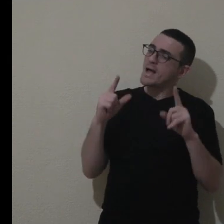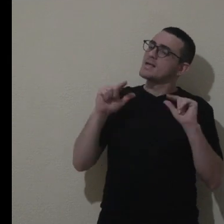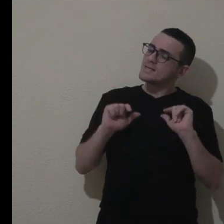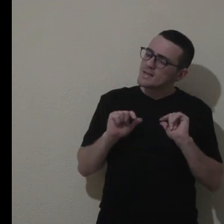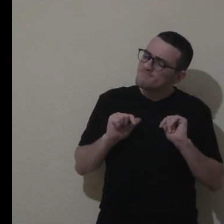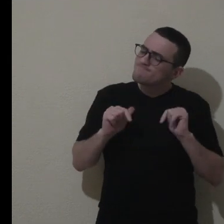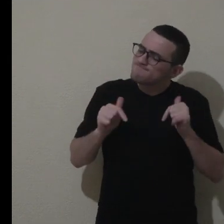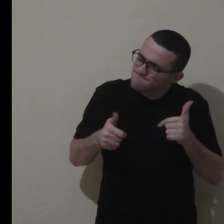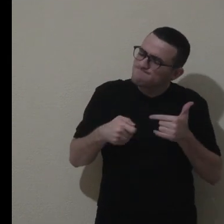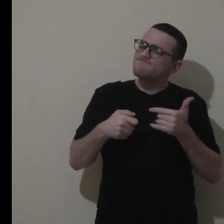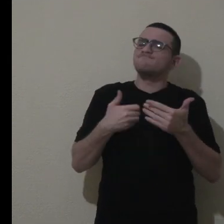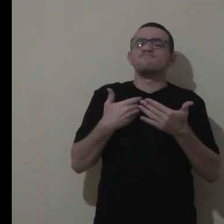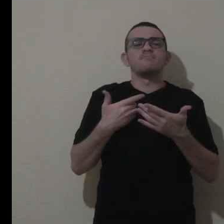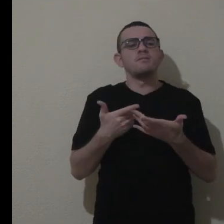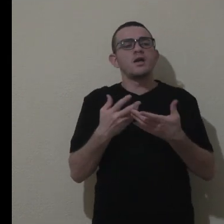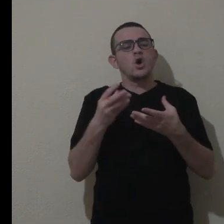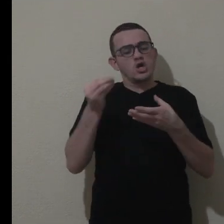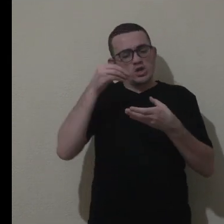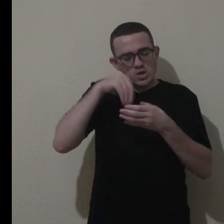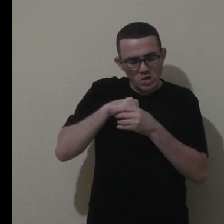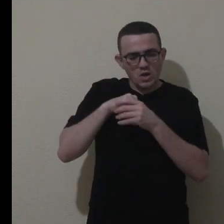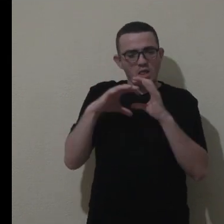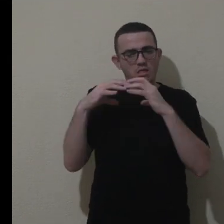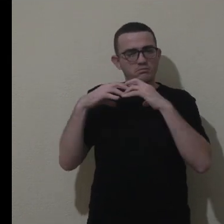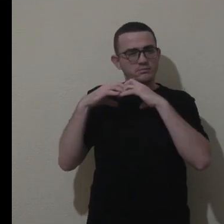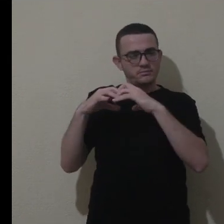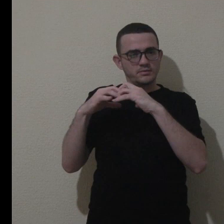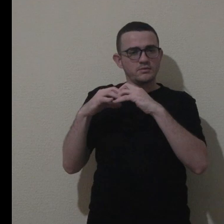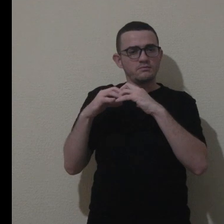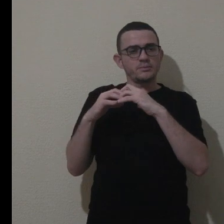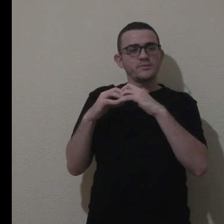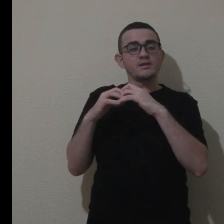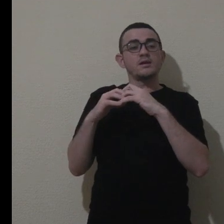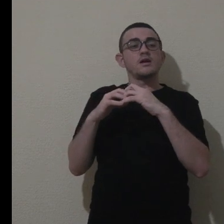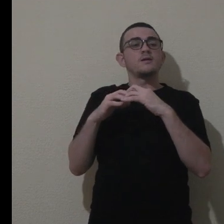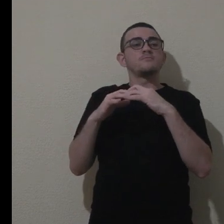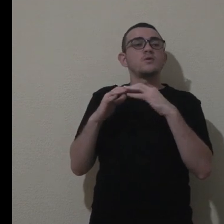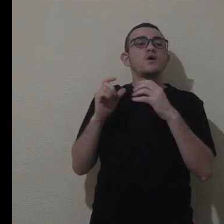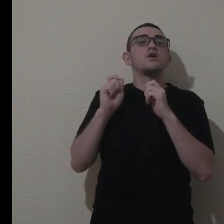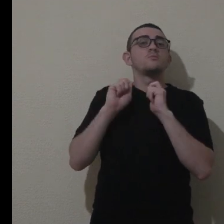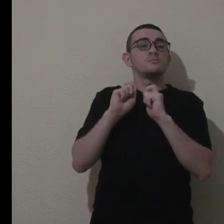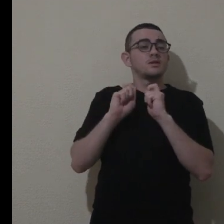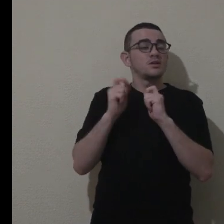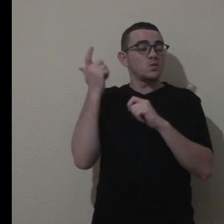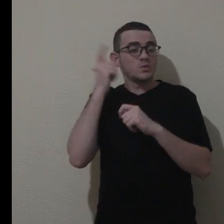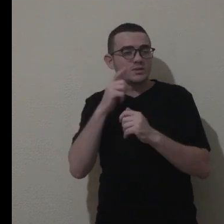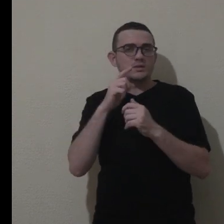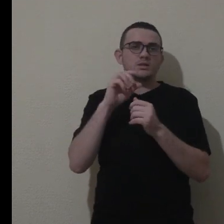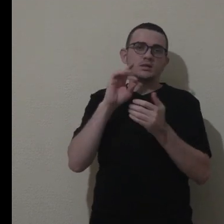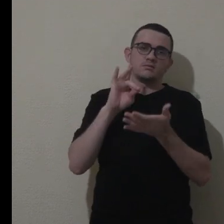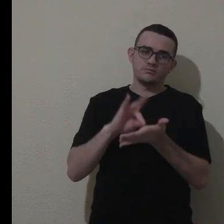custas de alocar dentro do teu cérebro, né, energia para que